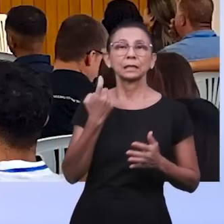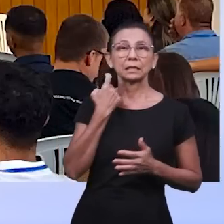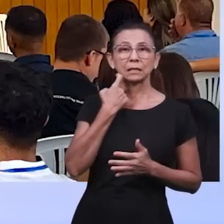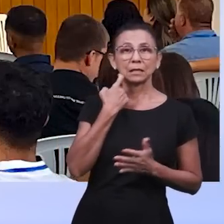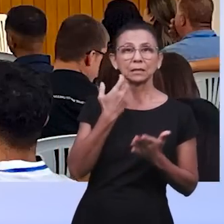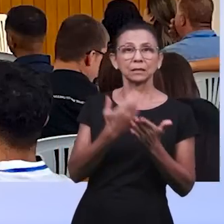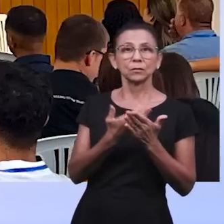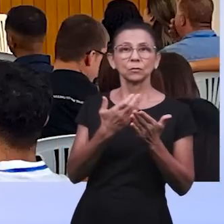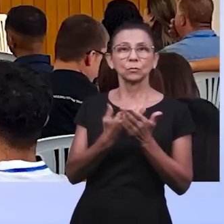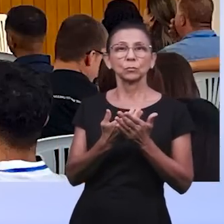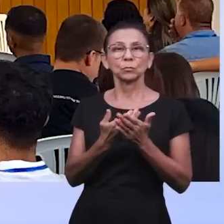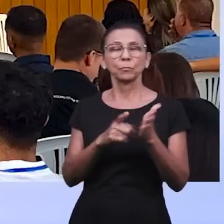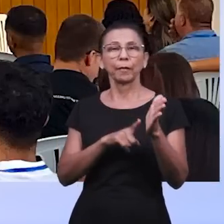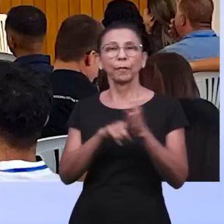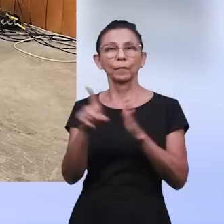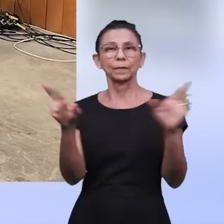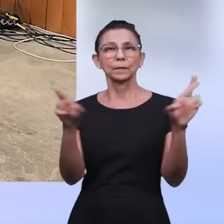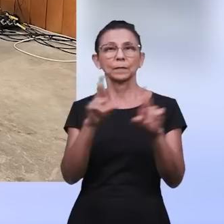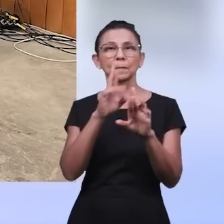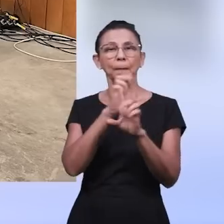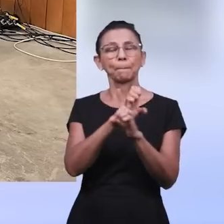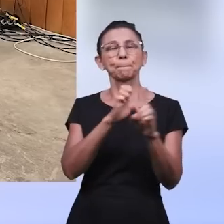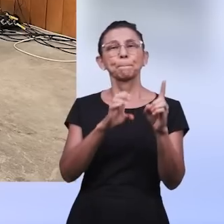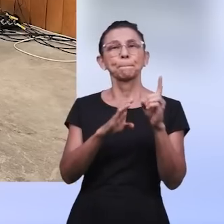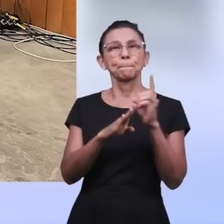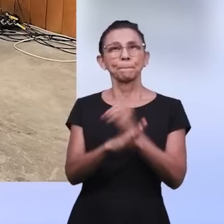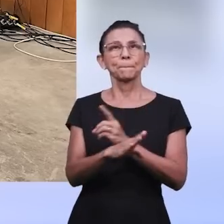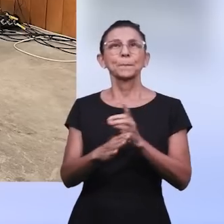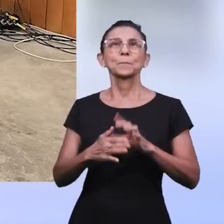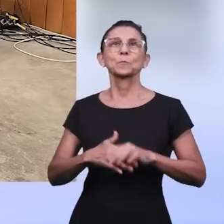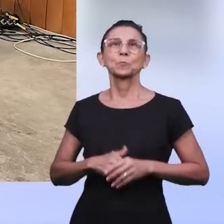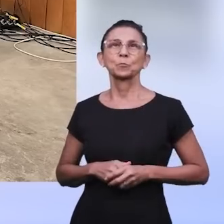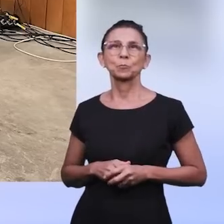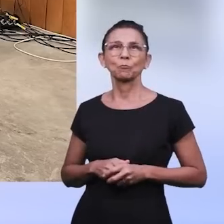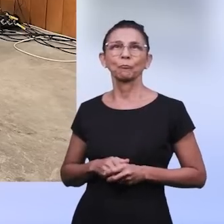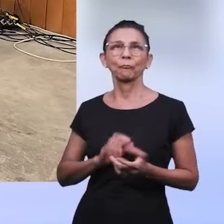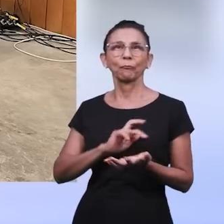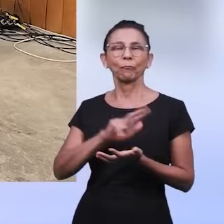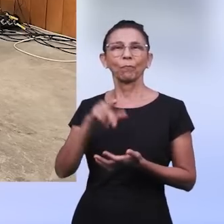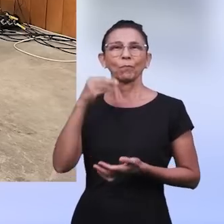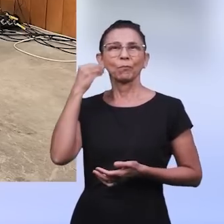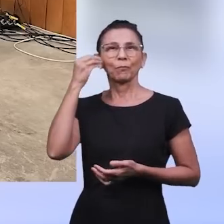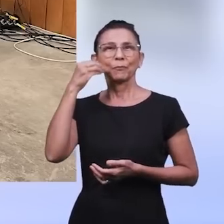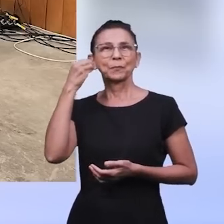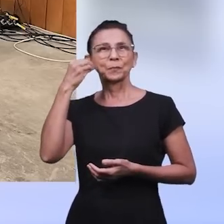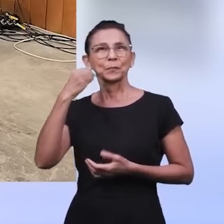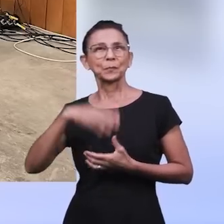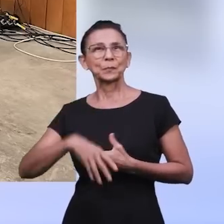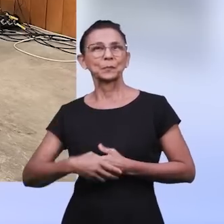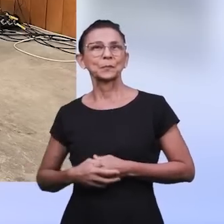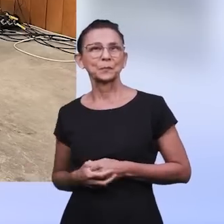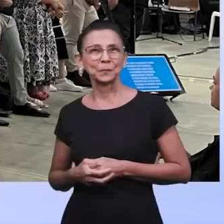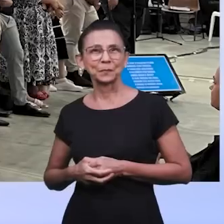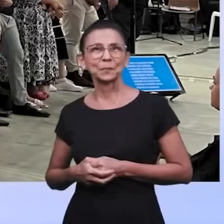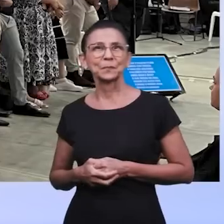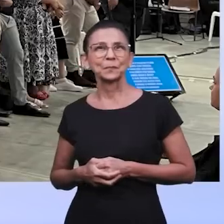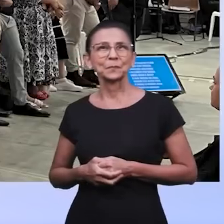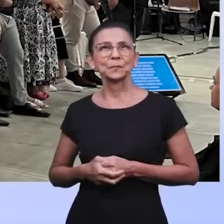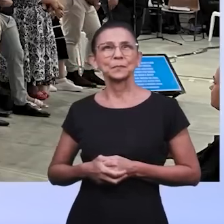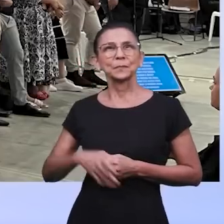jovens, principalmente no que diz respeito ao aperfeiçoamento no entendimento doutrinário e no aperfeiçoamento dos